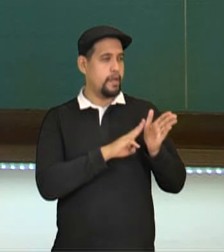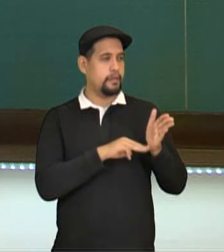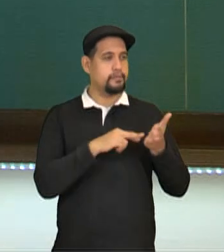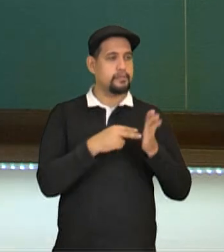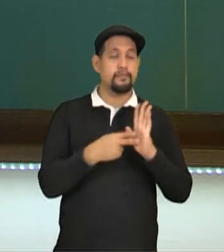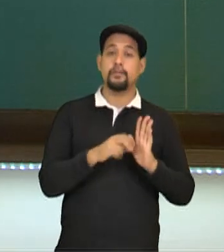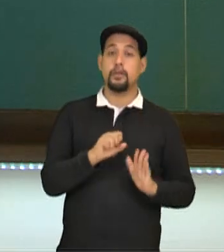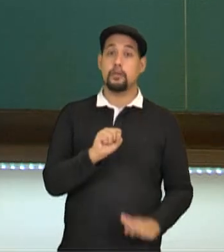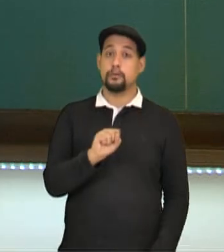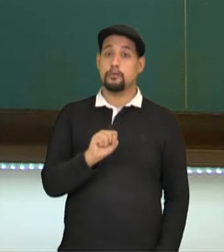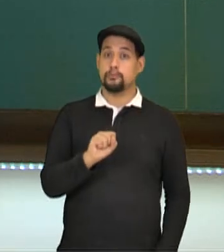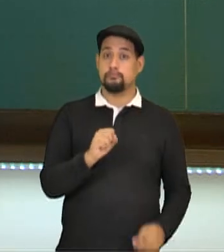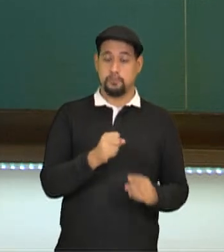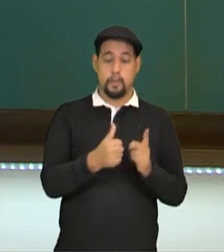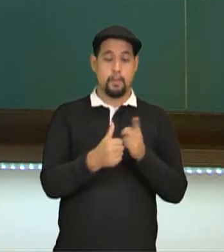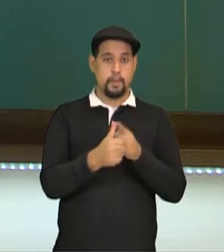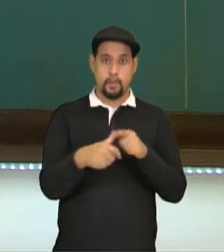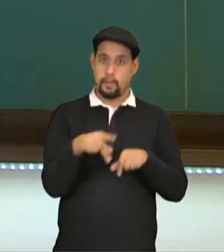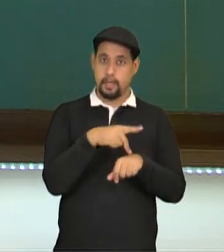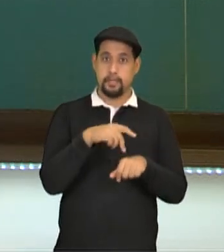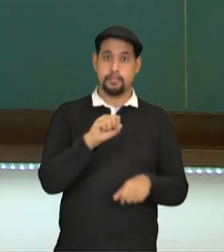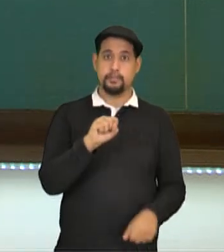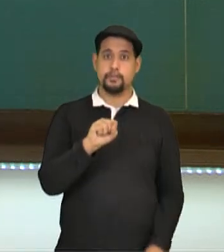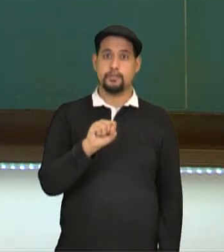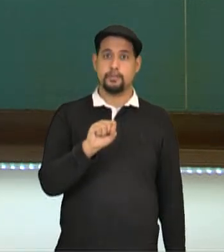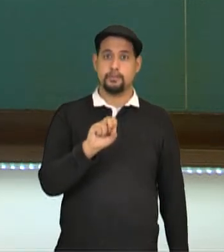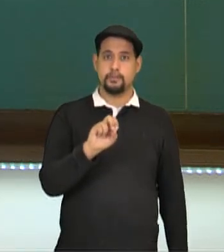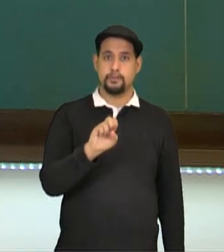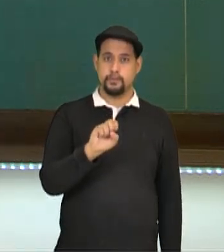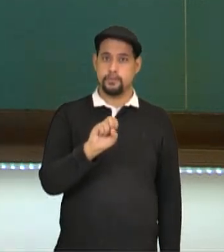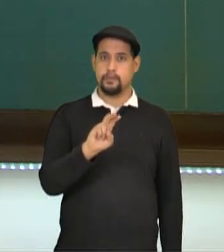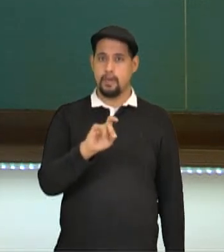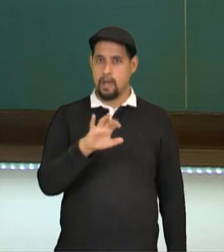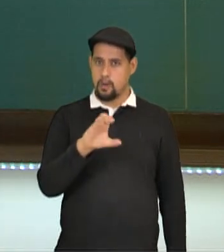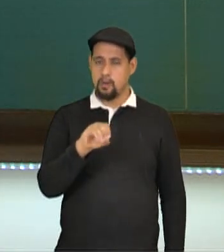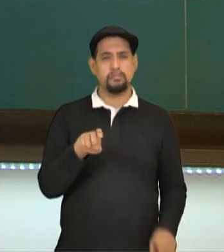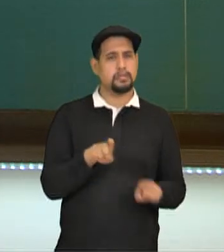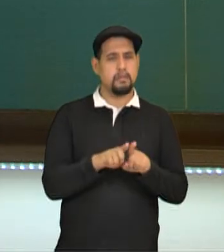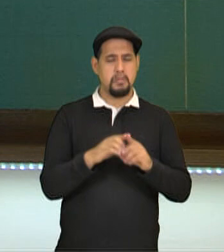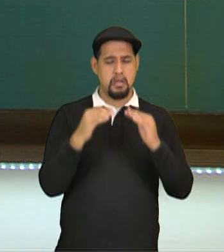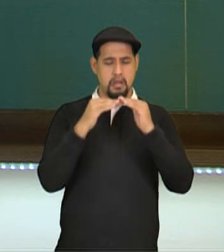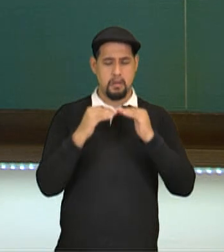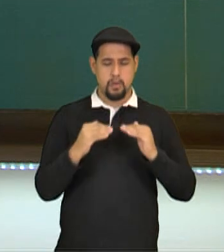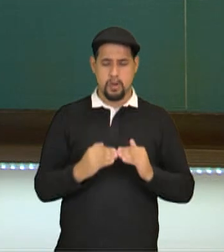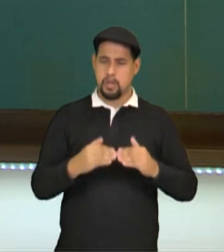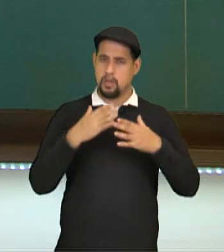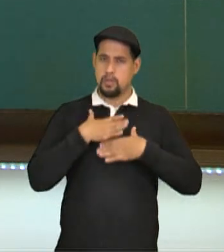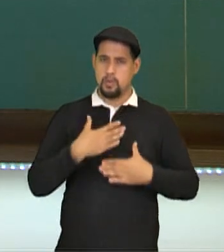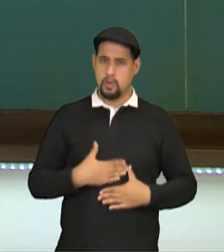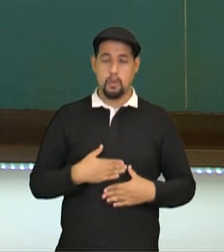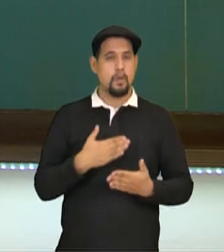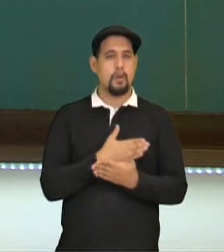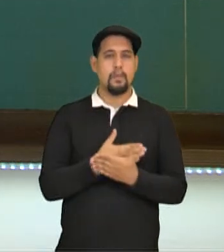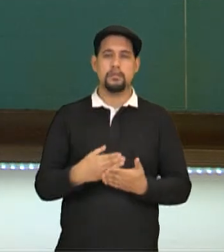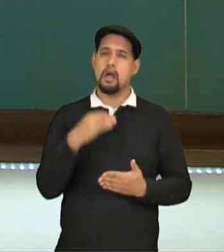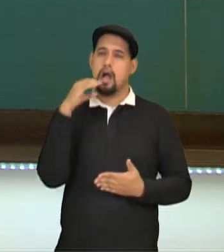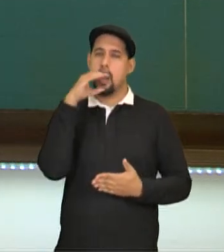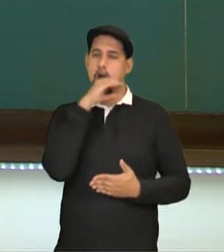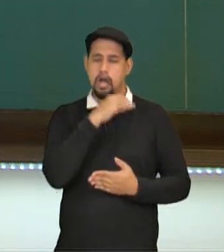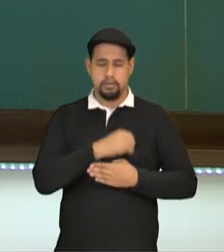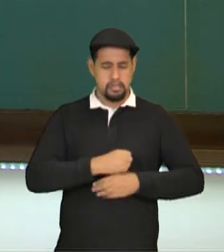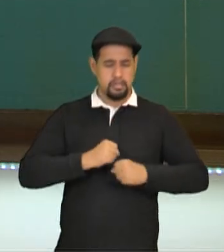o sueco, que queria a harmonia do corpo, começava com aquecimento,